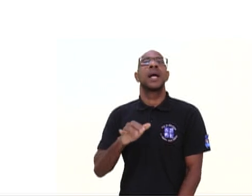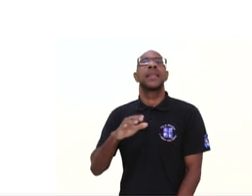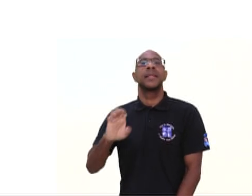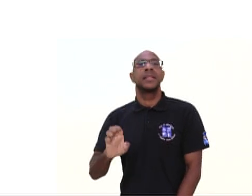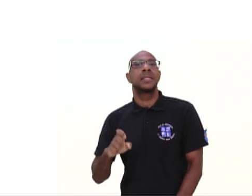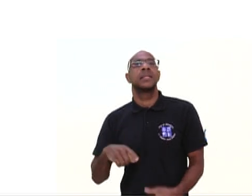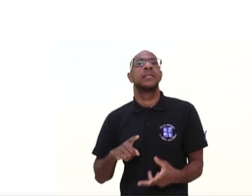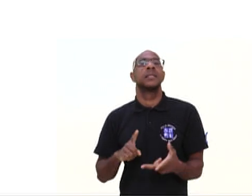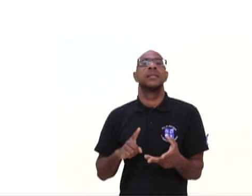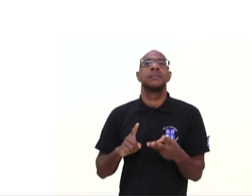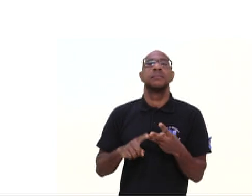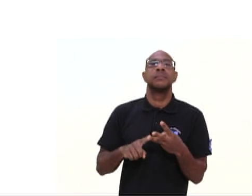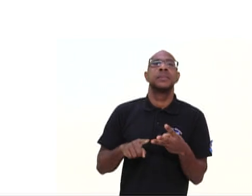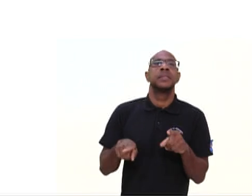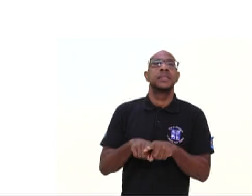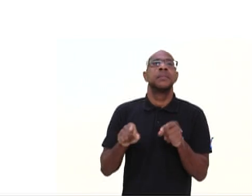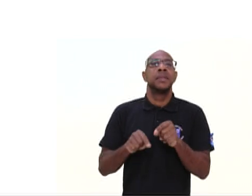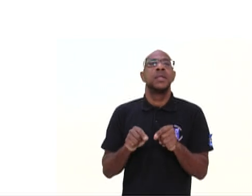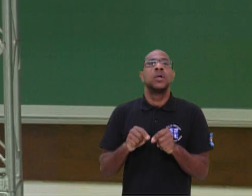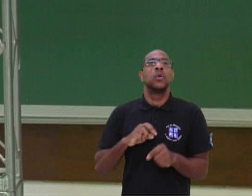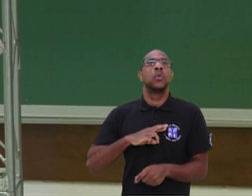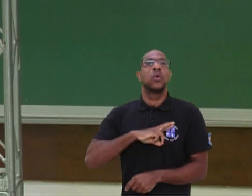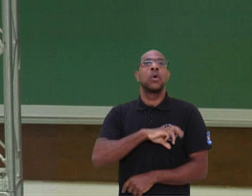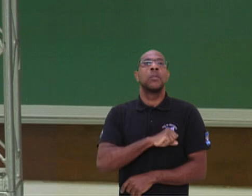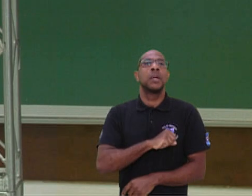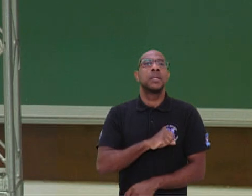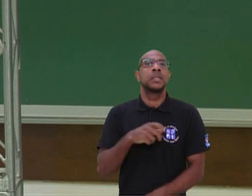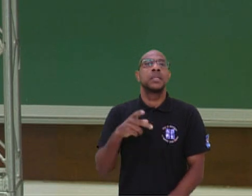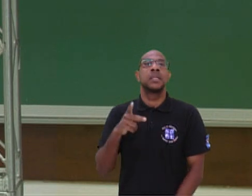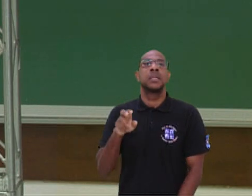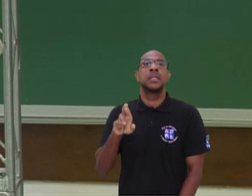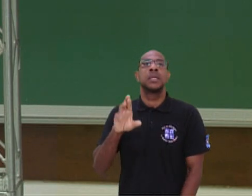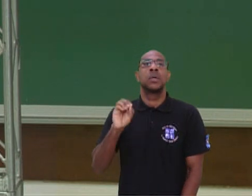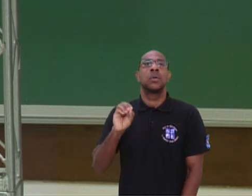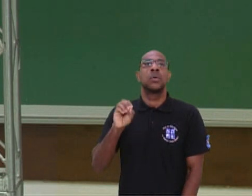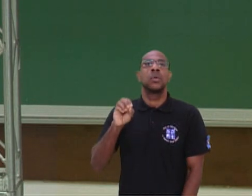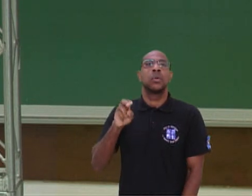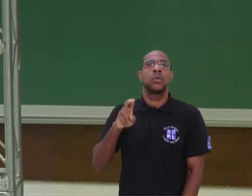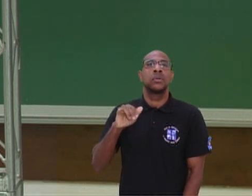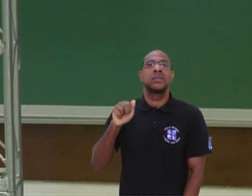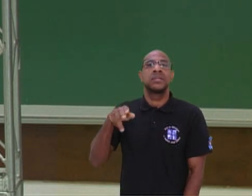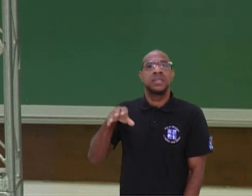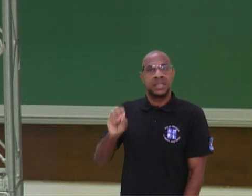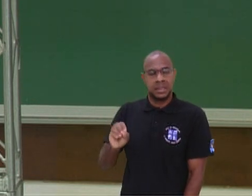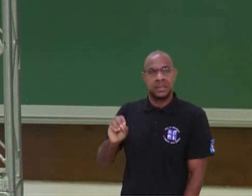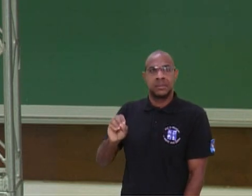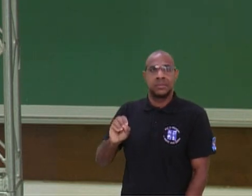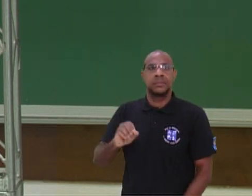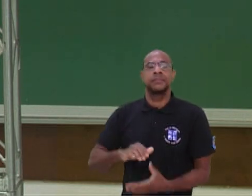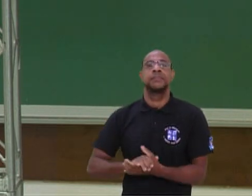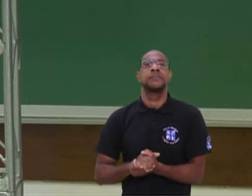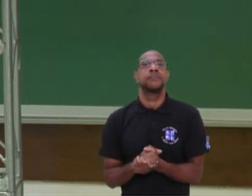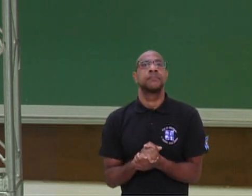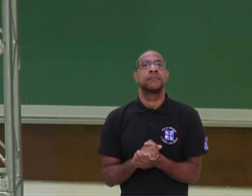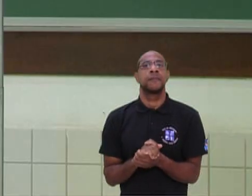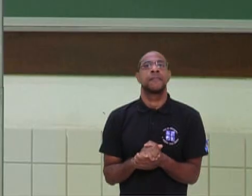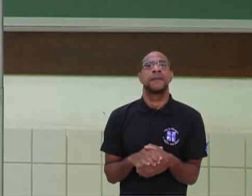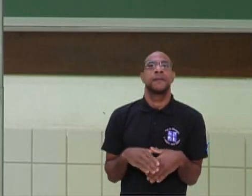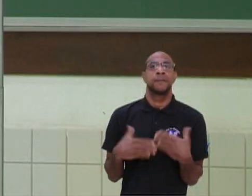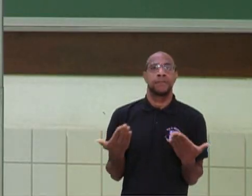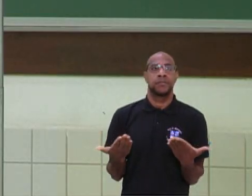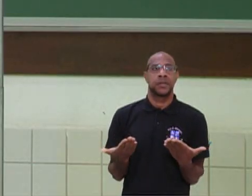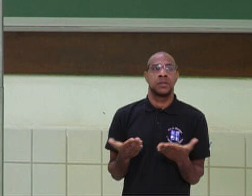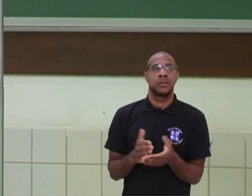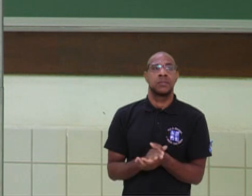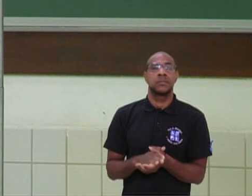e, finalmente, o romance rosiano, universal e regional ao mesmo tempo, inovador em sua linguagem. O que eu